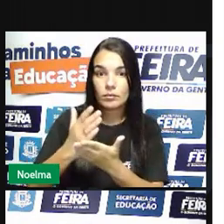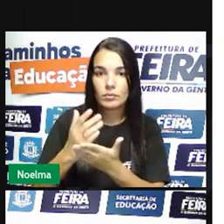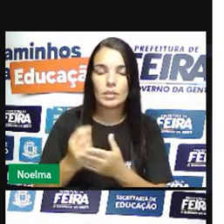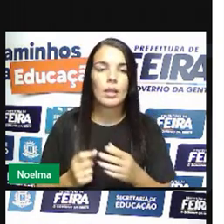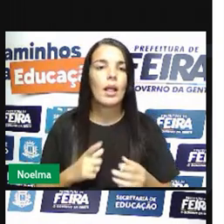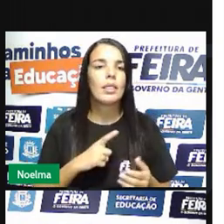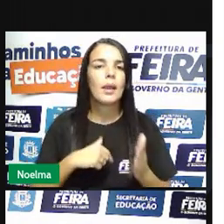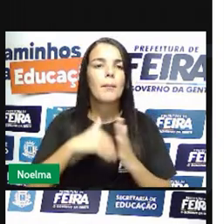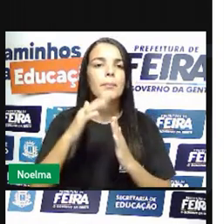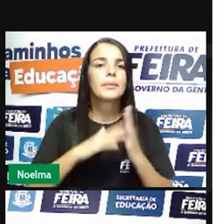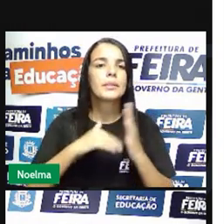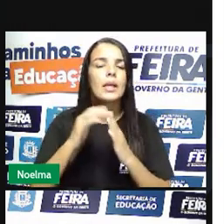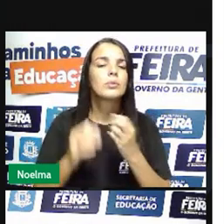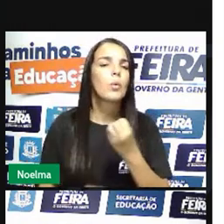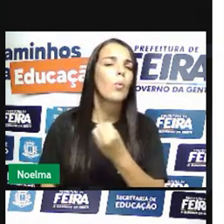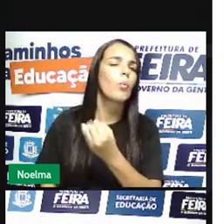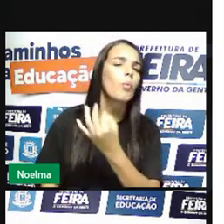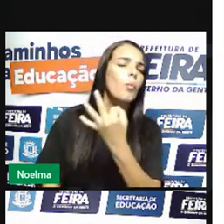pintados